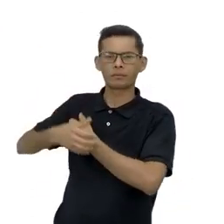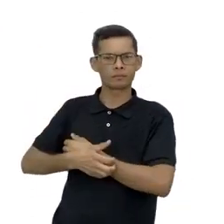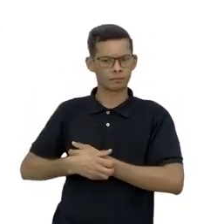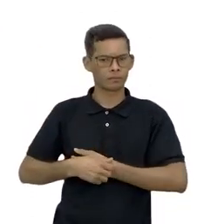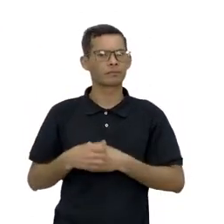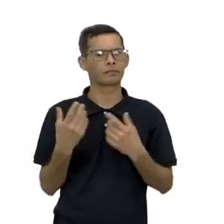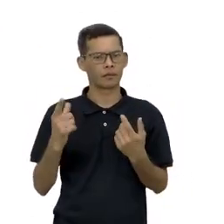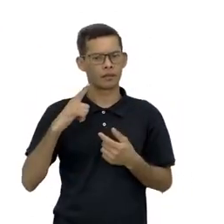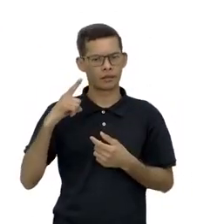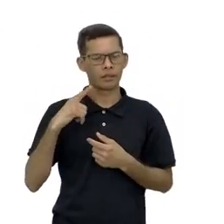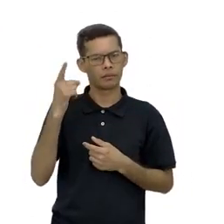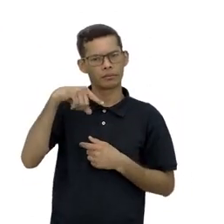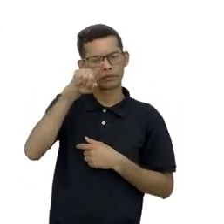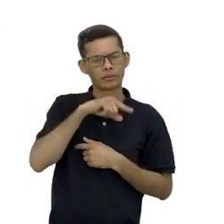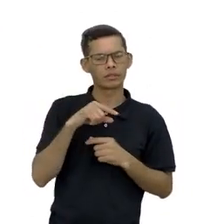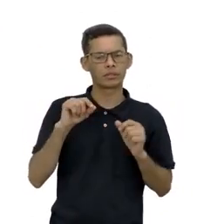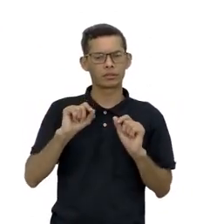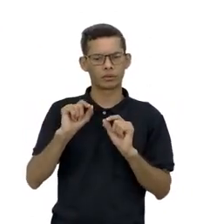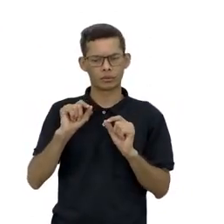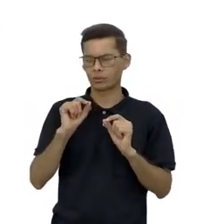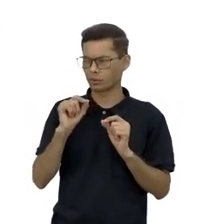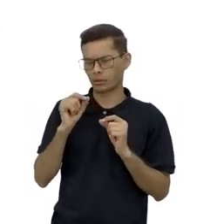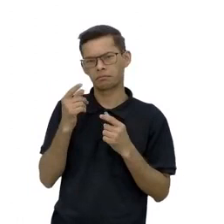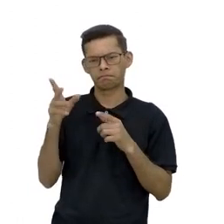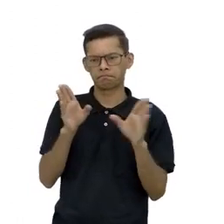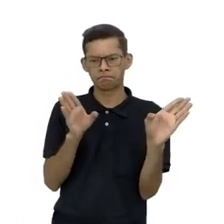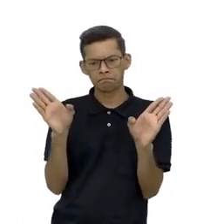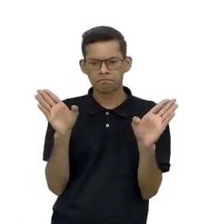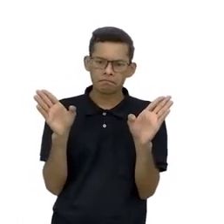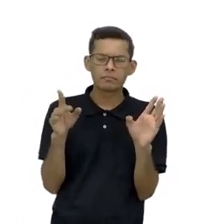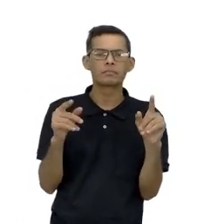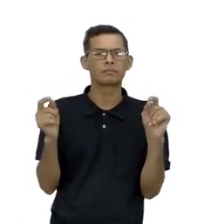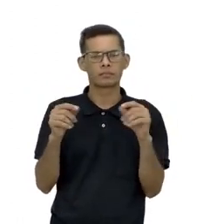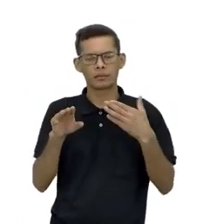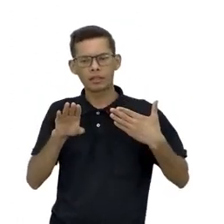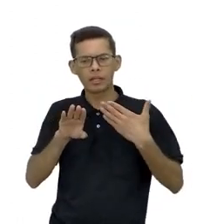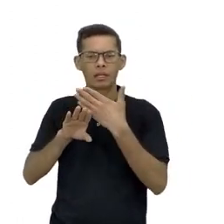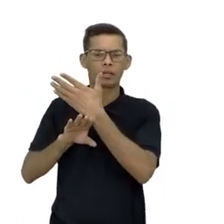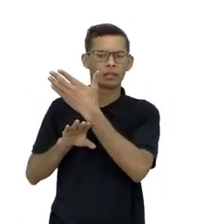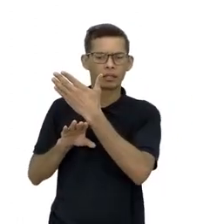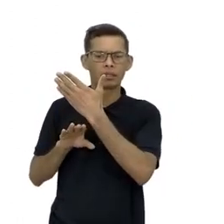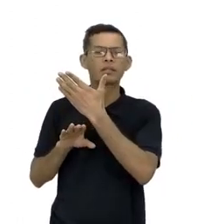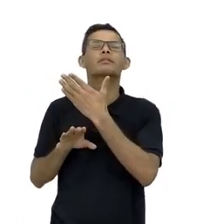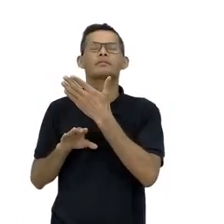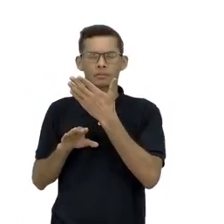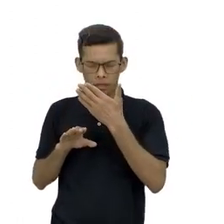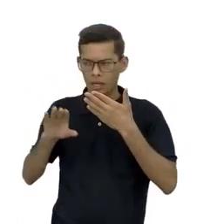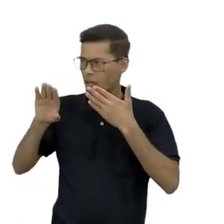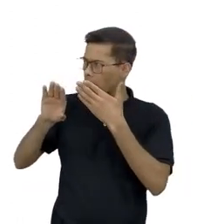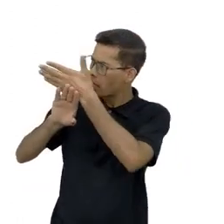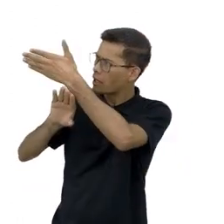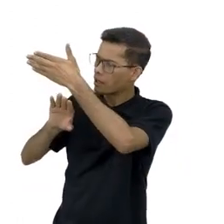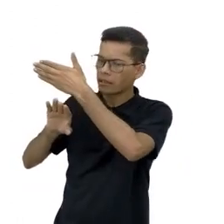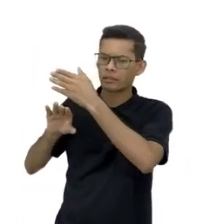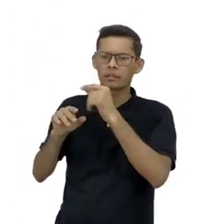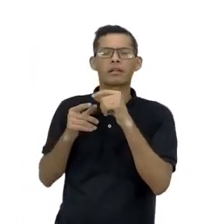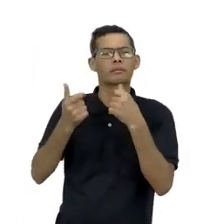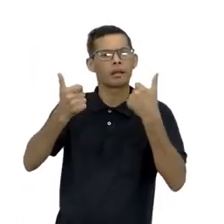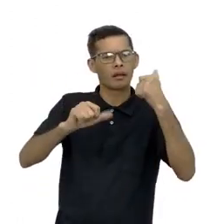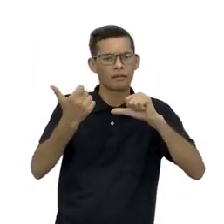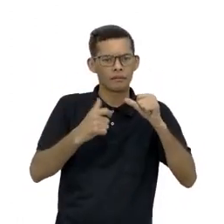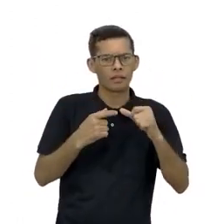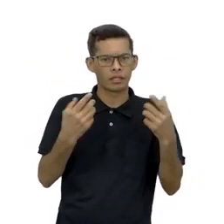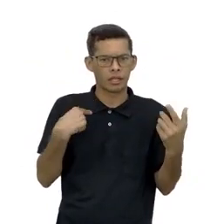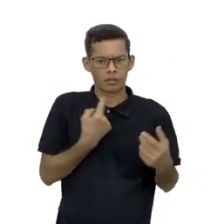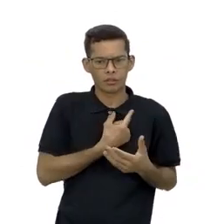QR Code. Qualquer dos caminhos leva vocês àquele formulário para avaliar essa transmissão. É muito